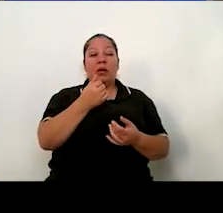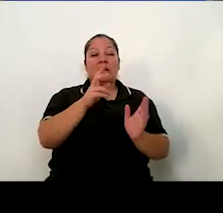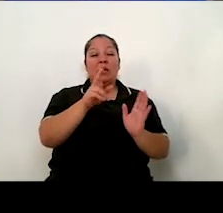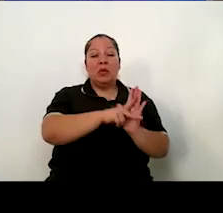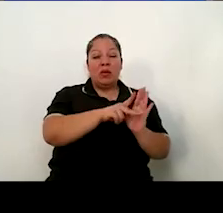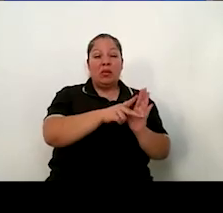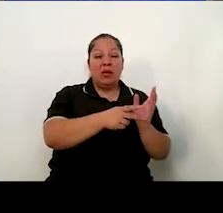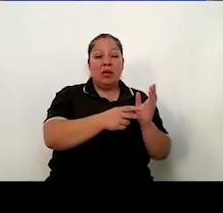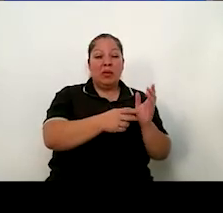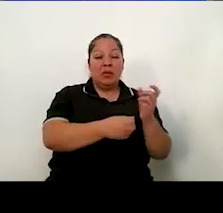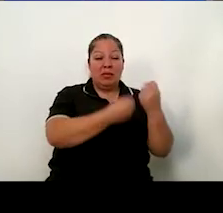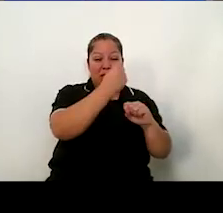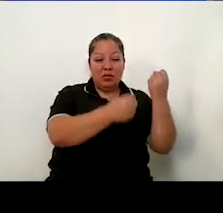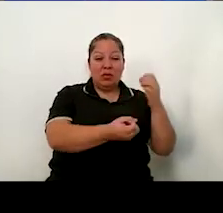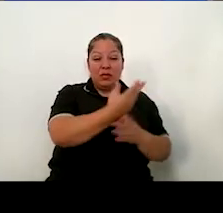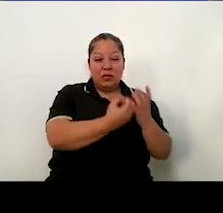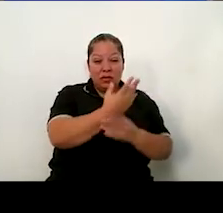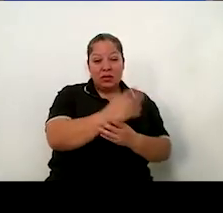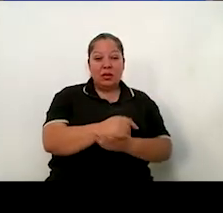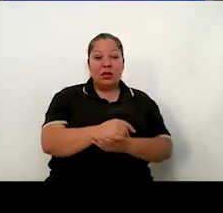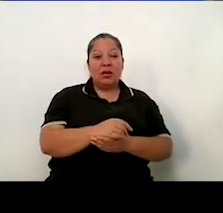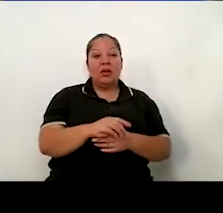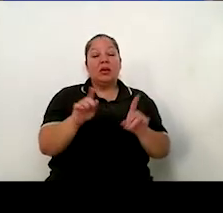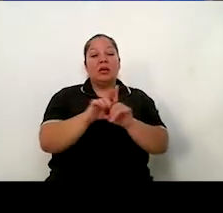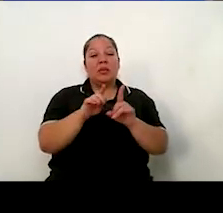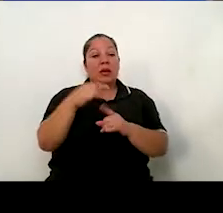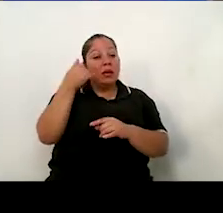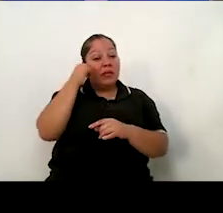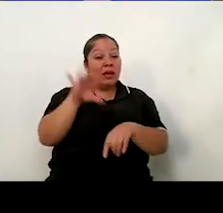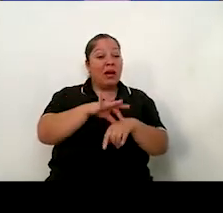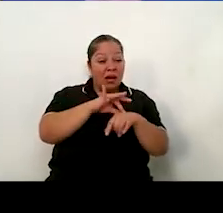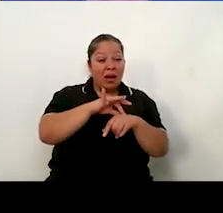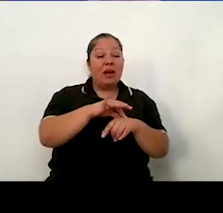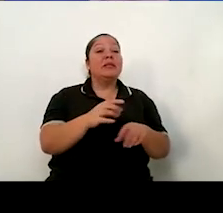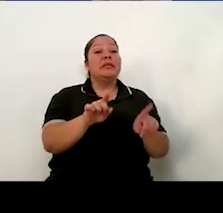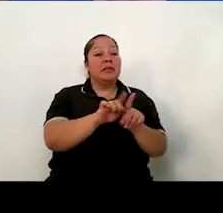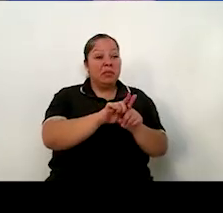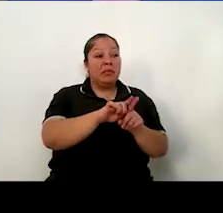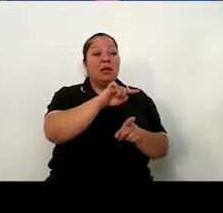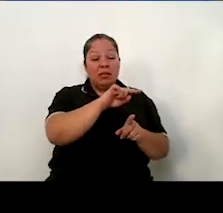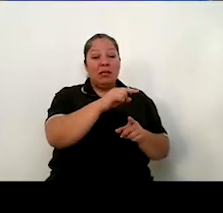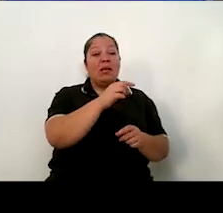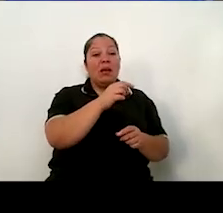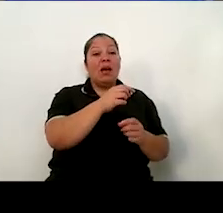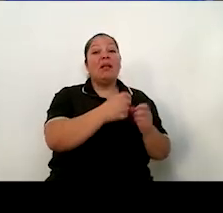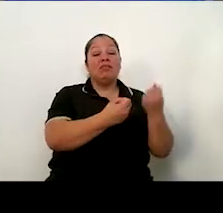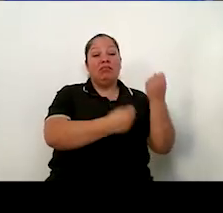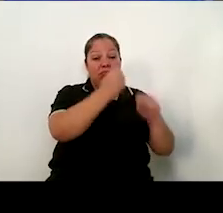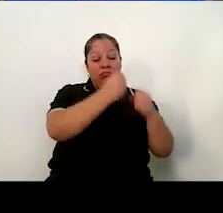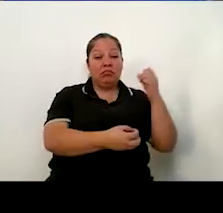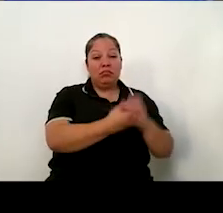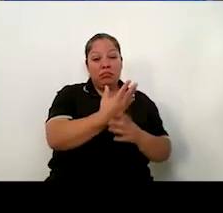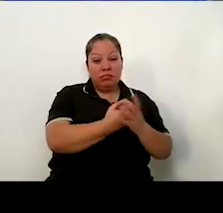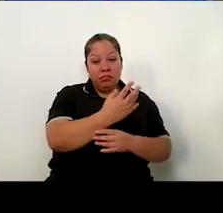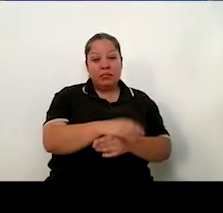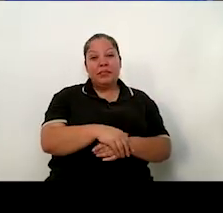de alimento de carne processada, evite o consumo de bebidas doces. Aqui a gente não está falando só de